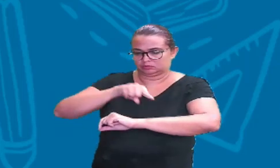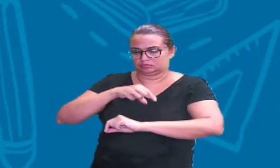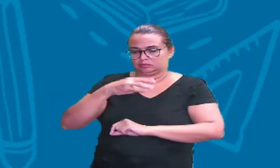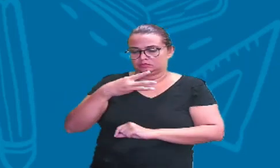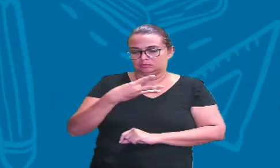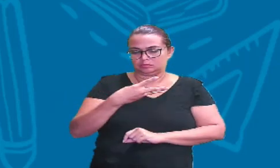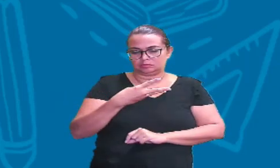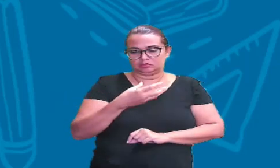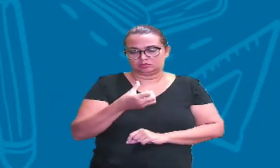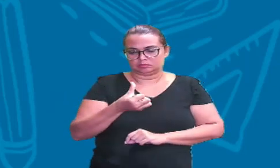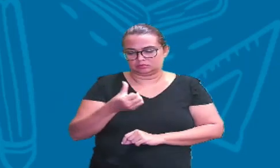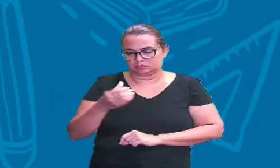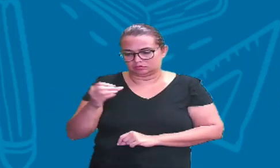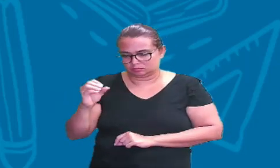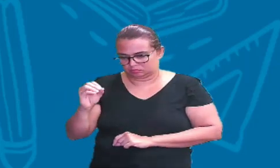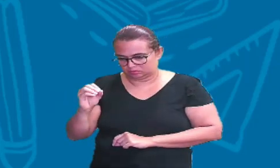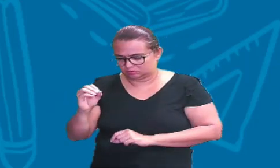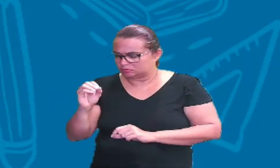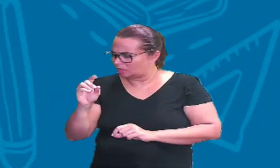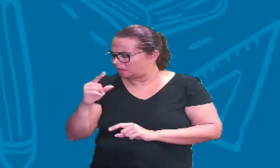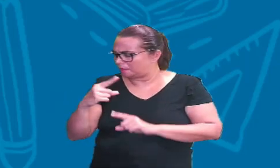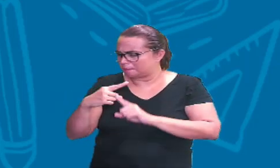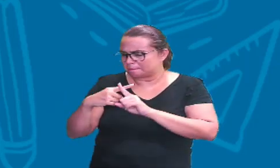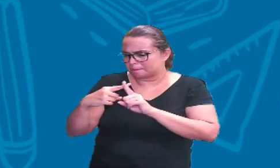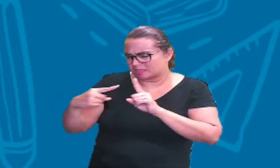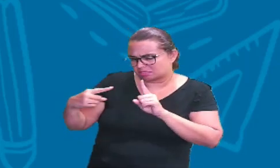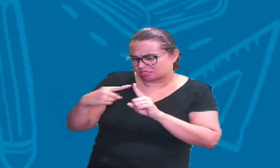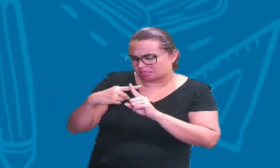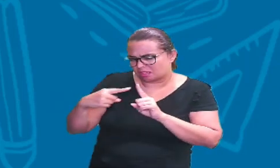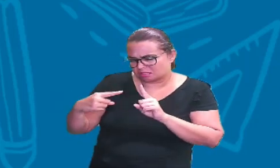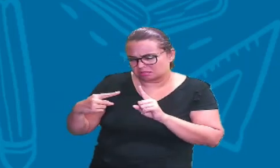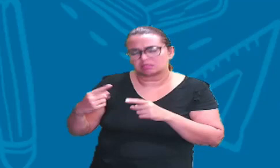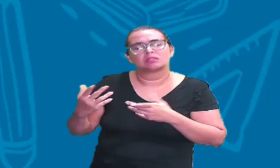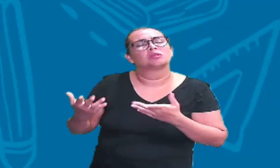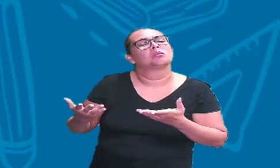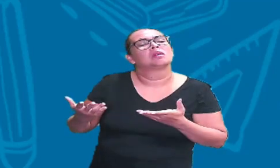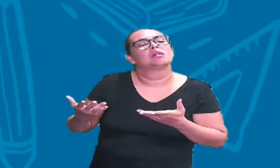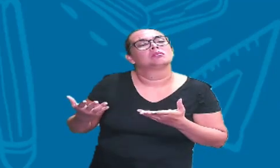metade é quanto? Metade de 360?